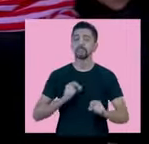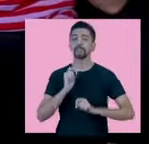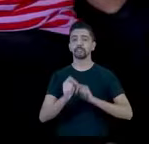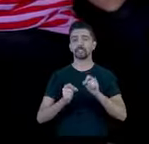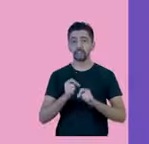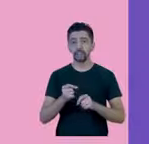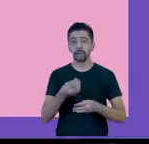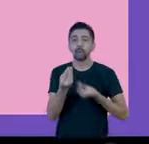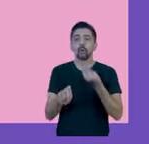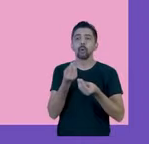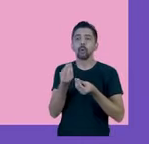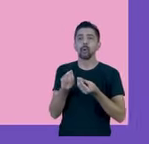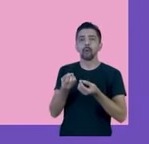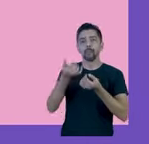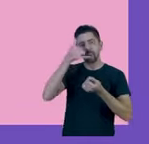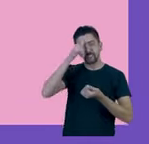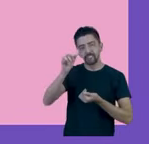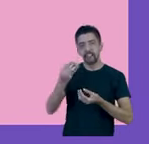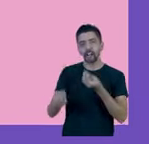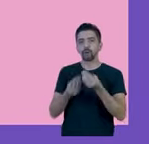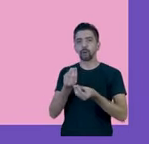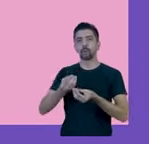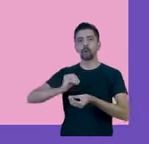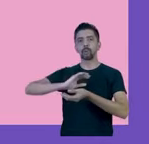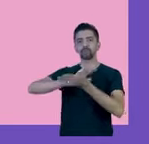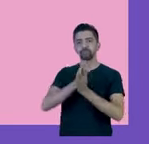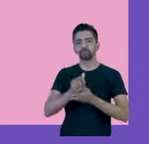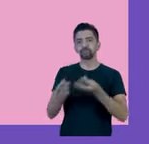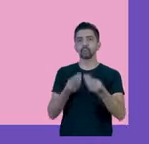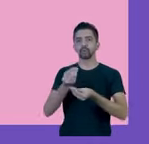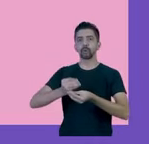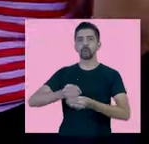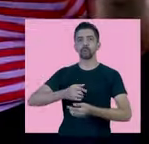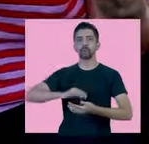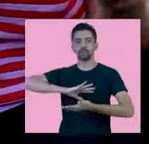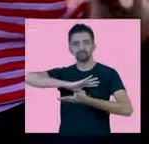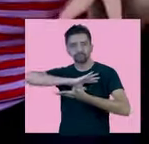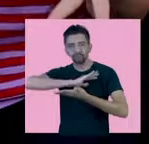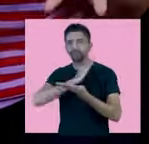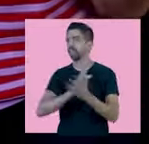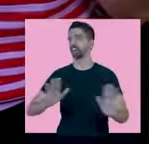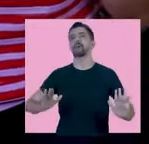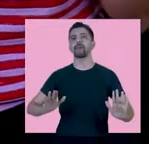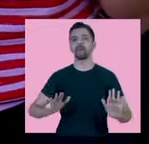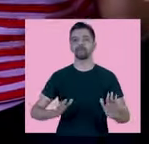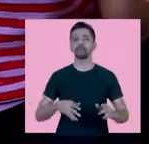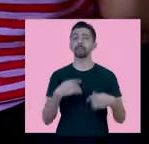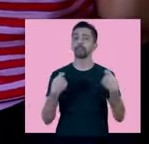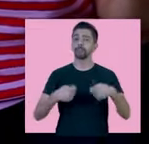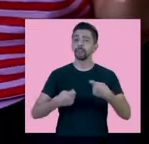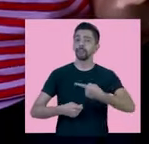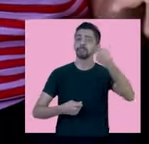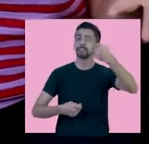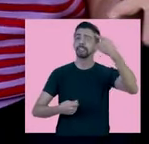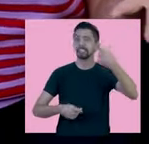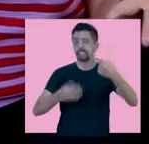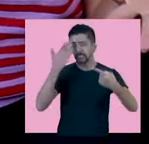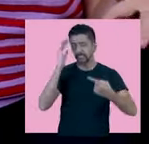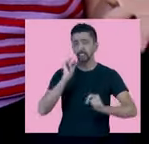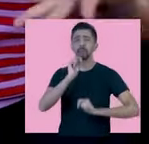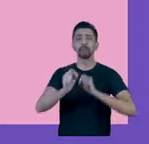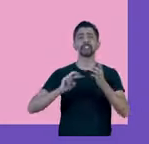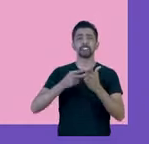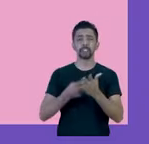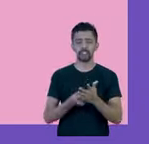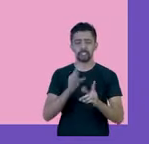muito importante a gente entender como combater o abuso sexual infantil. Primeiro ponto é a gente entender o que é esse abuso sexual